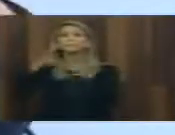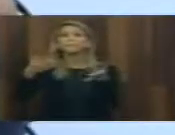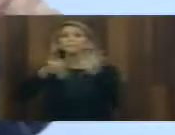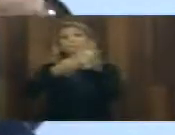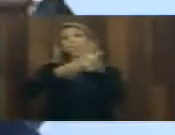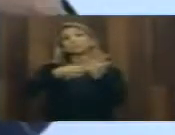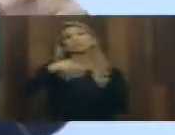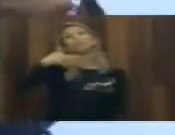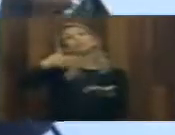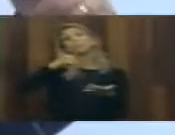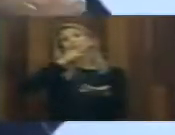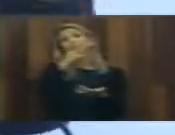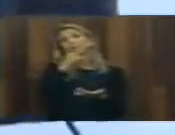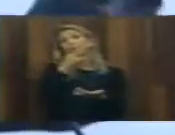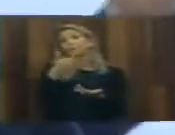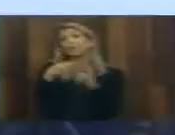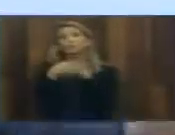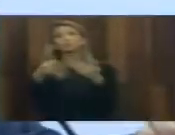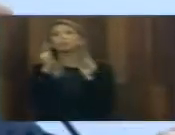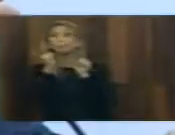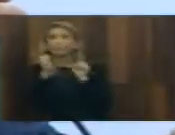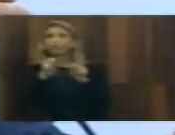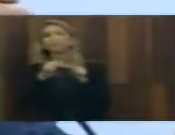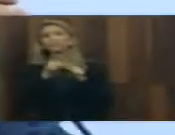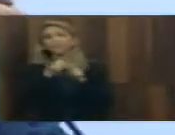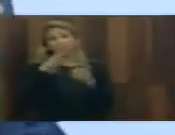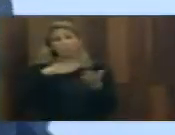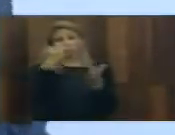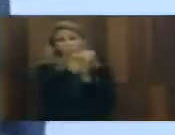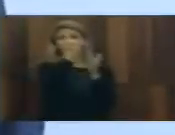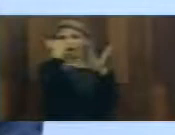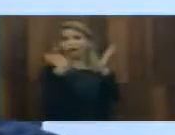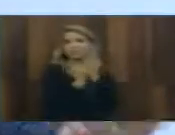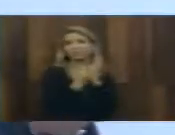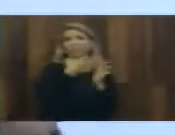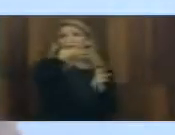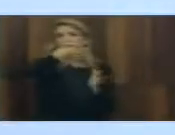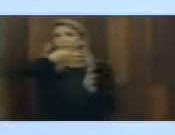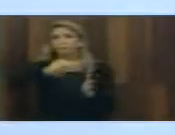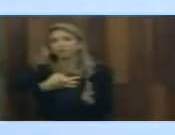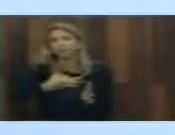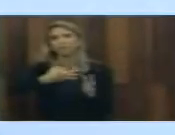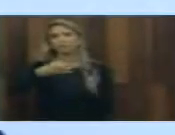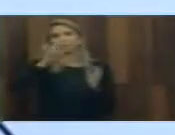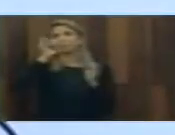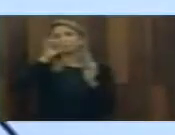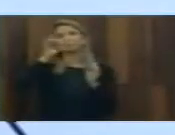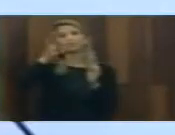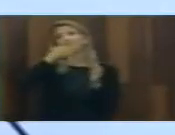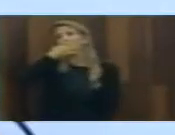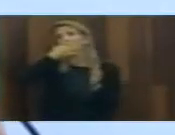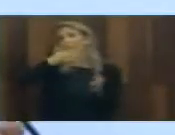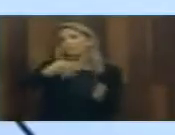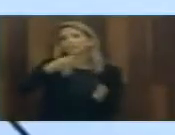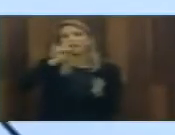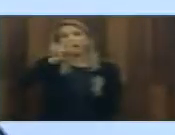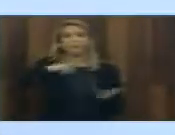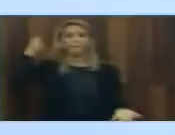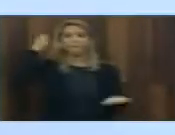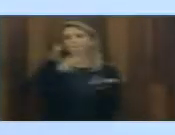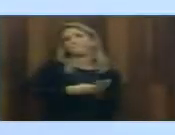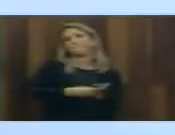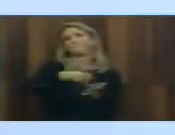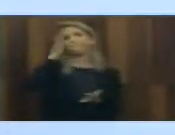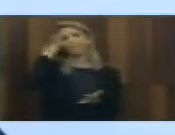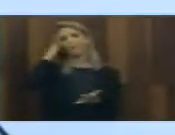como sugestões, ações que podem ser feitas. Portanto, não institui despesa, só sugere ações que a prefeitura pode